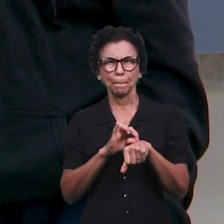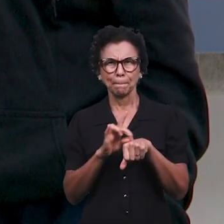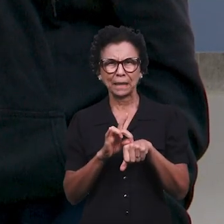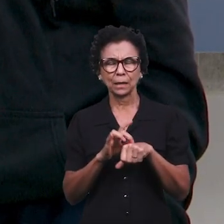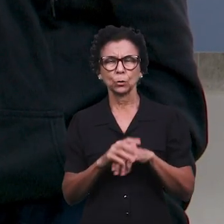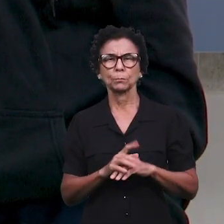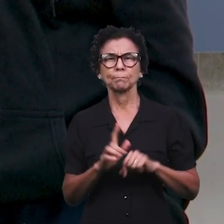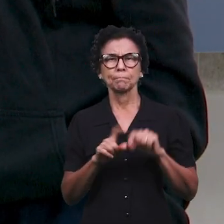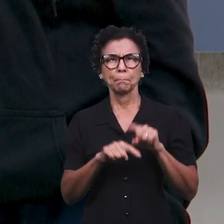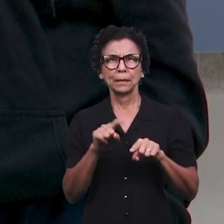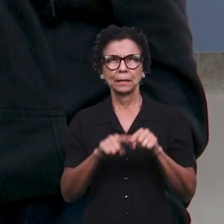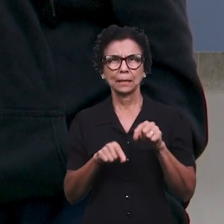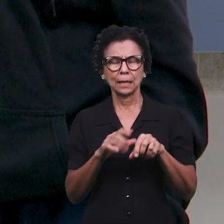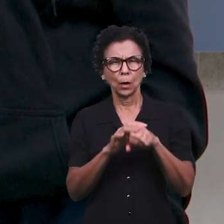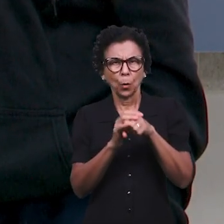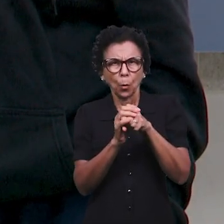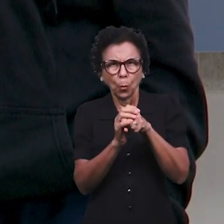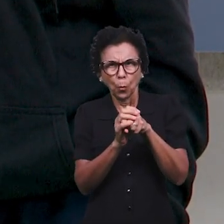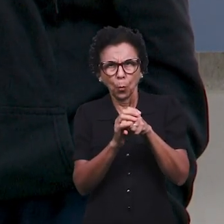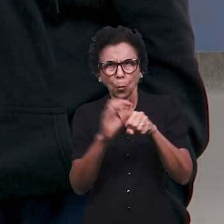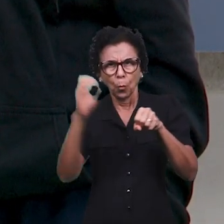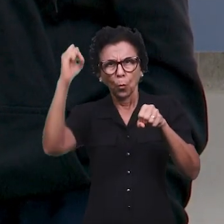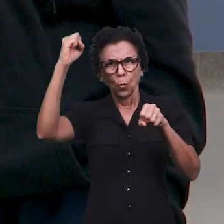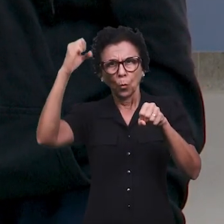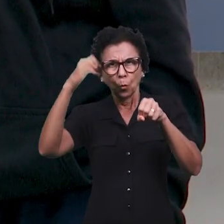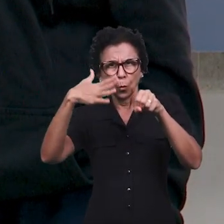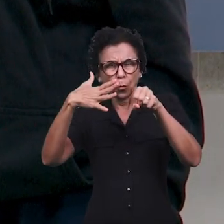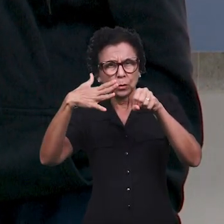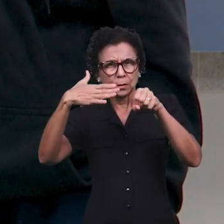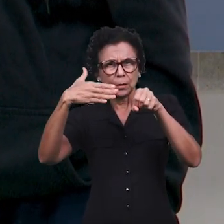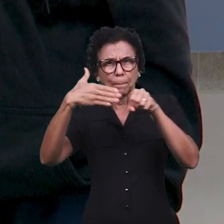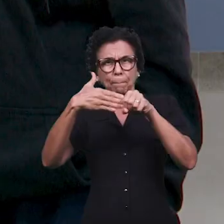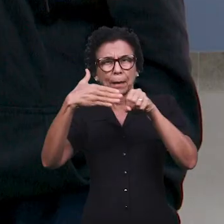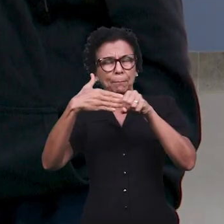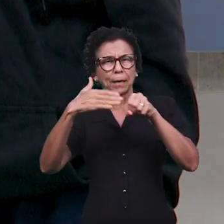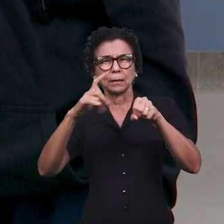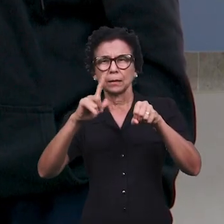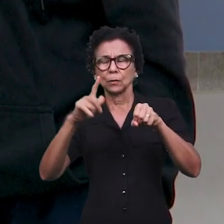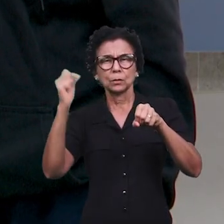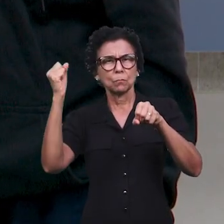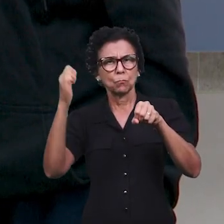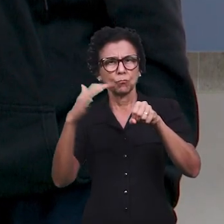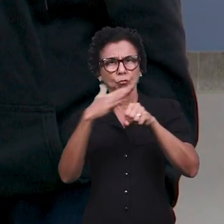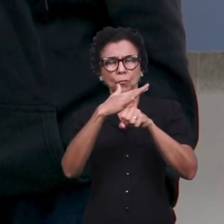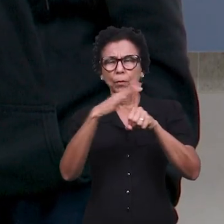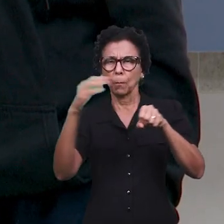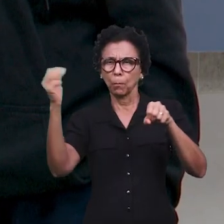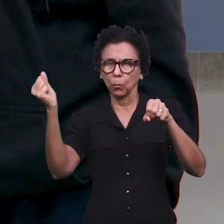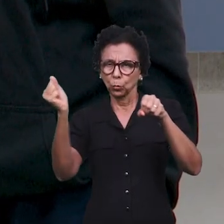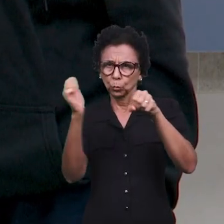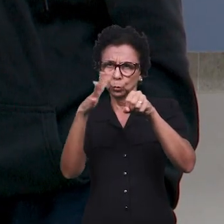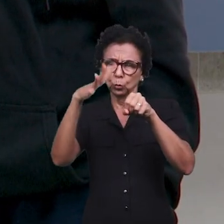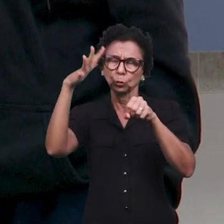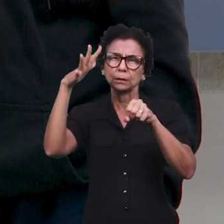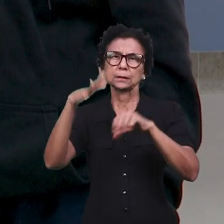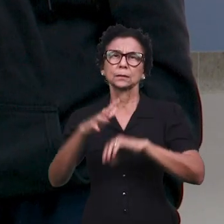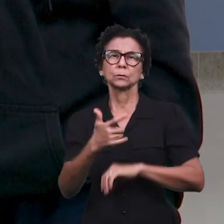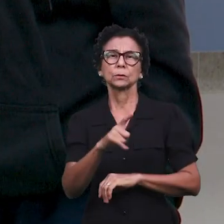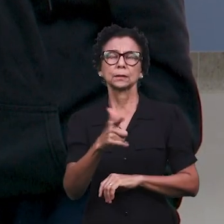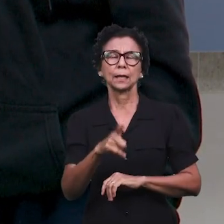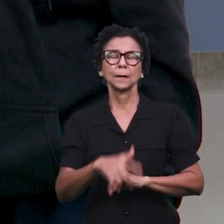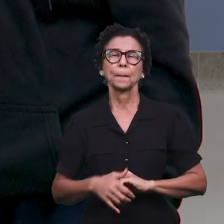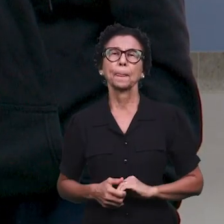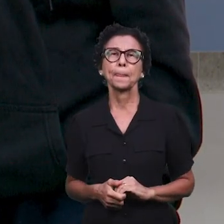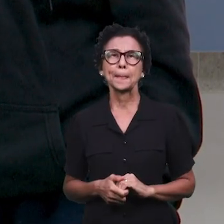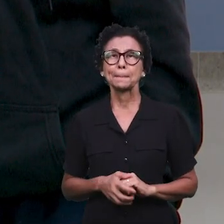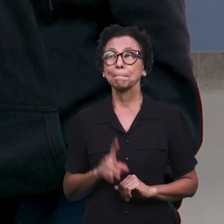Pedro? O material opaco não passa Luz. luz. Nós temos aqui um material que é translúcido, ou seja, ele